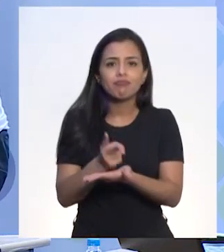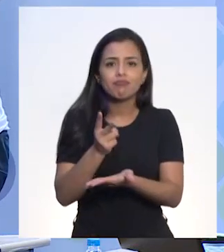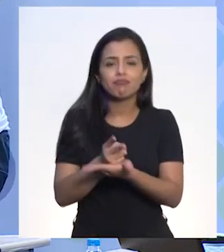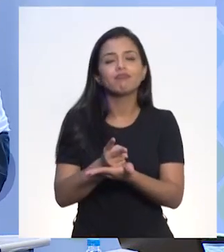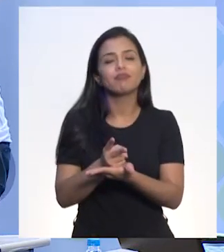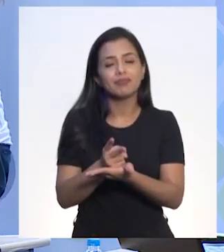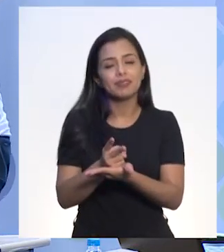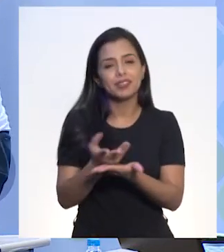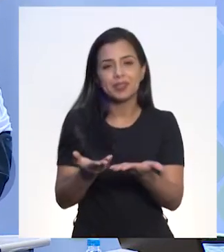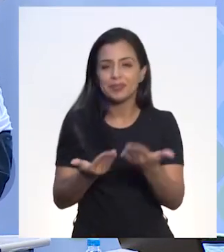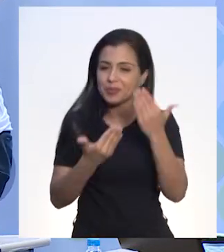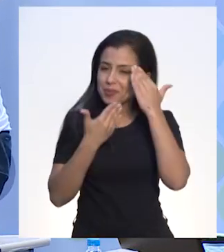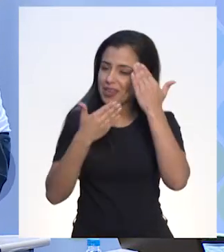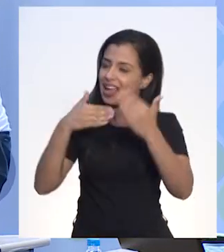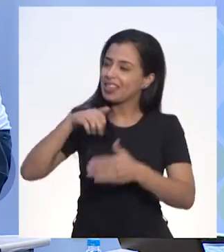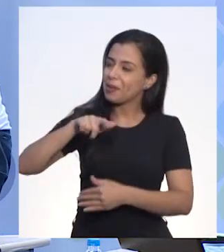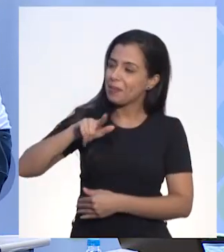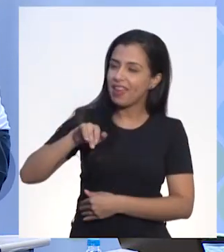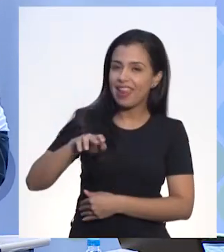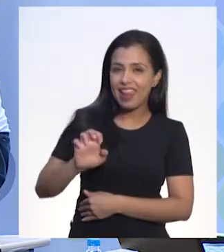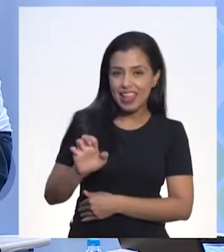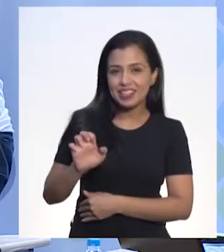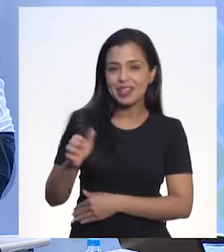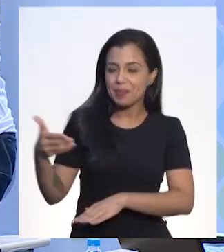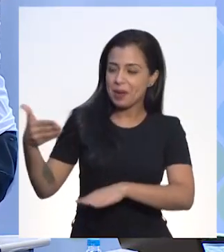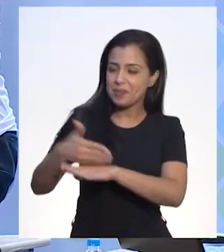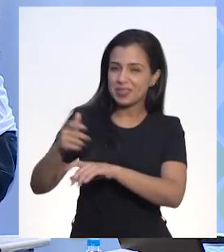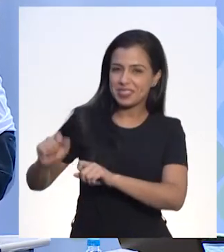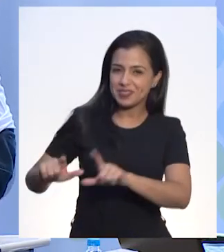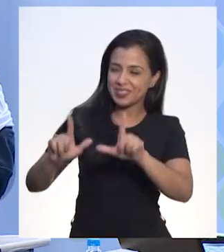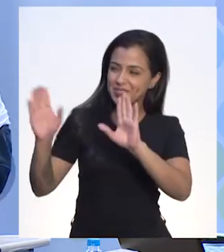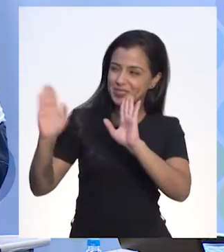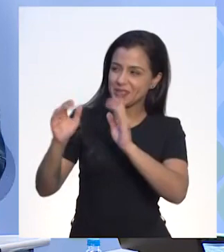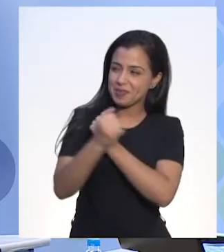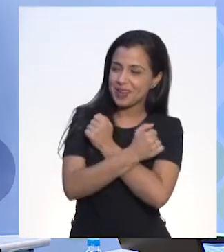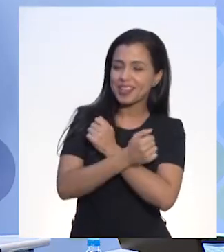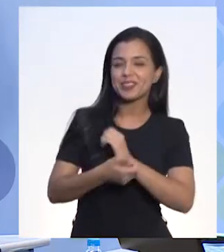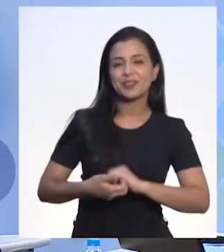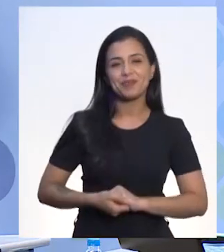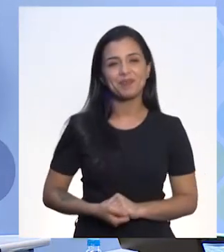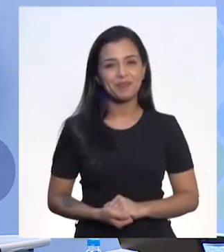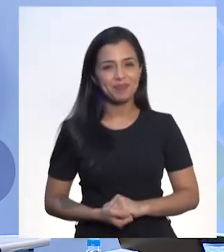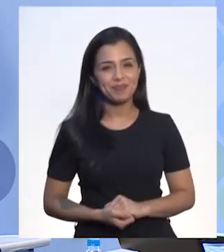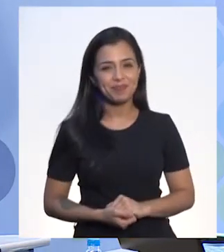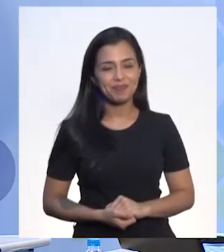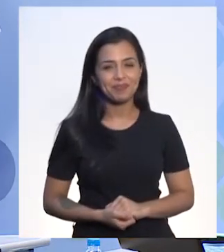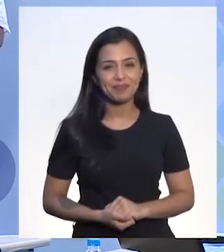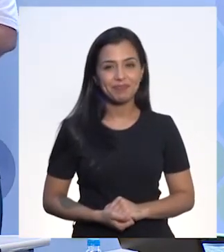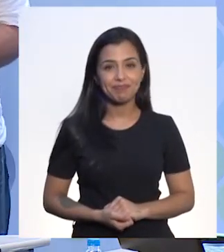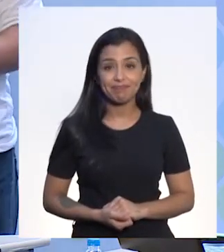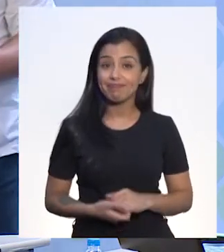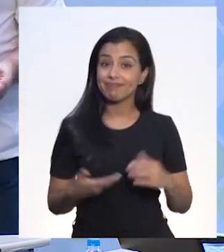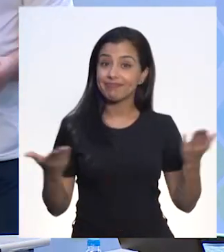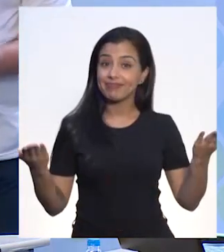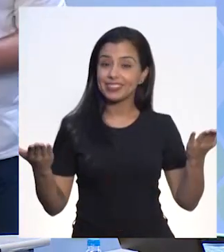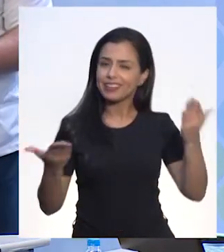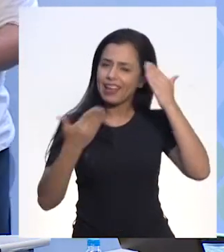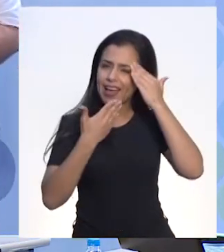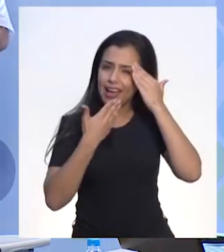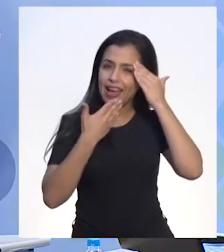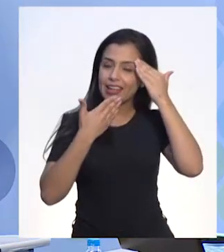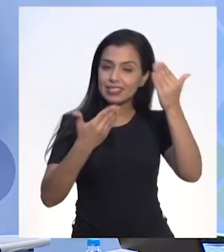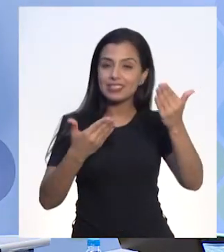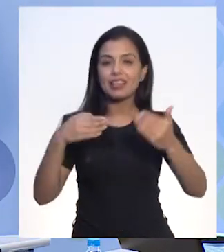Geografia. Obrigado, professora Milene, por essa participação. Já um forte abraço. E é isso aí, pessoal. Né, agradecer muito aí